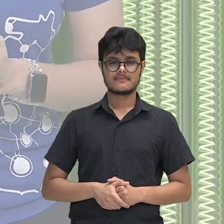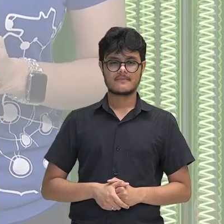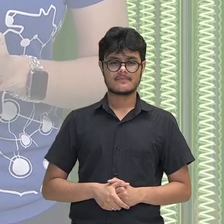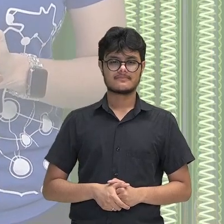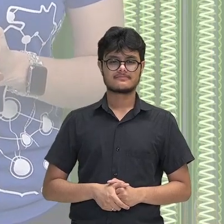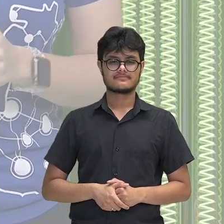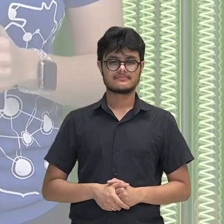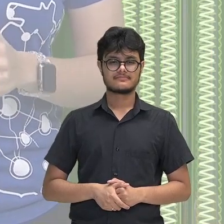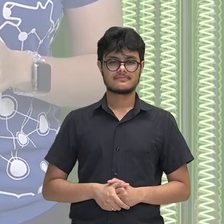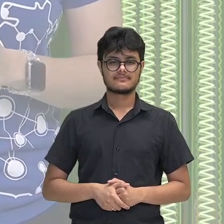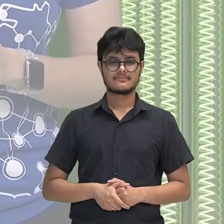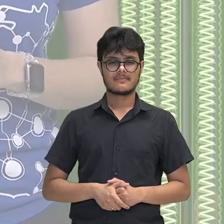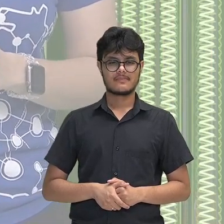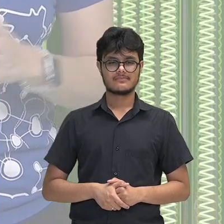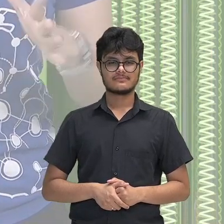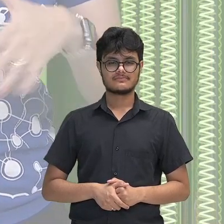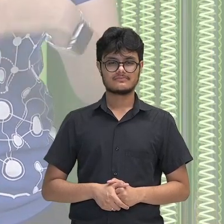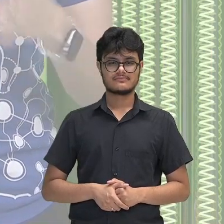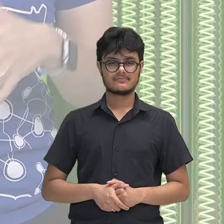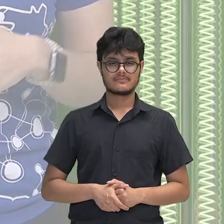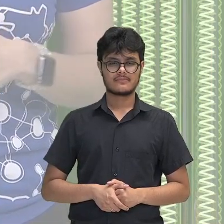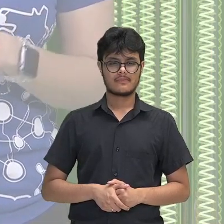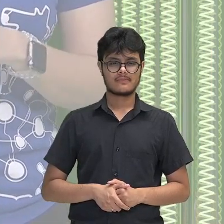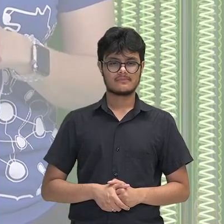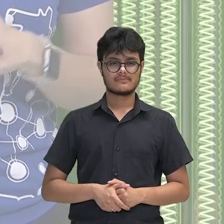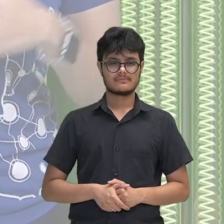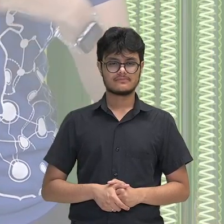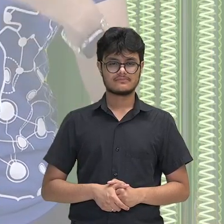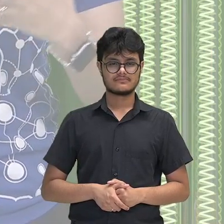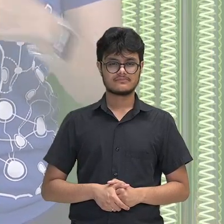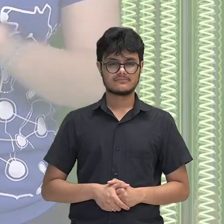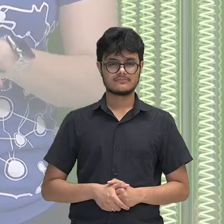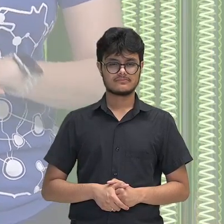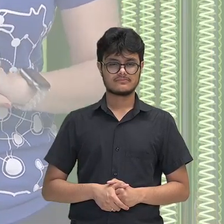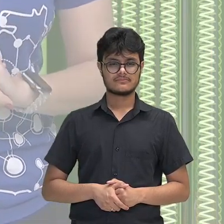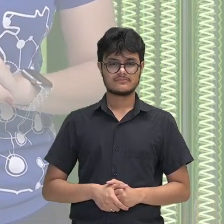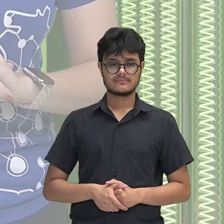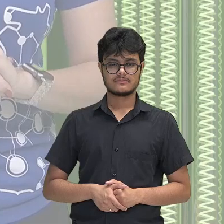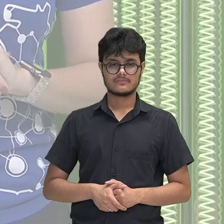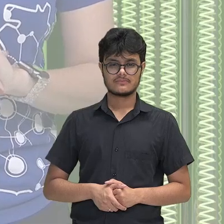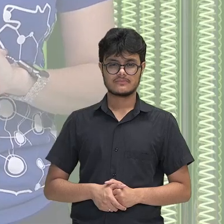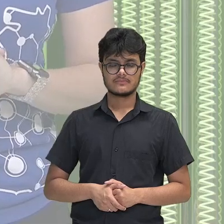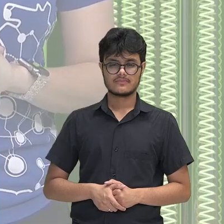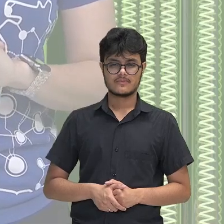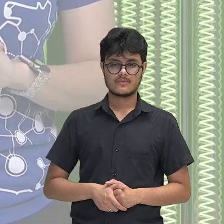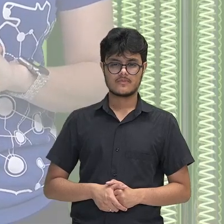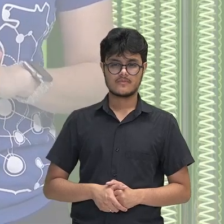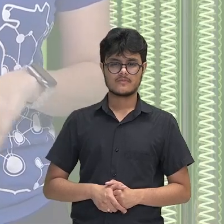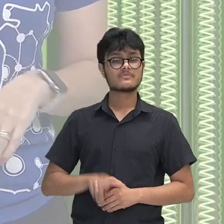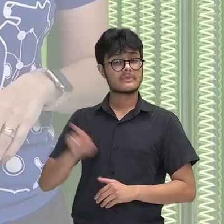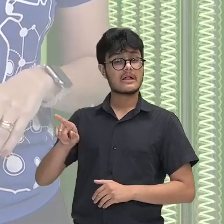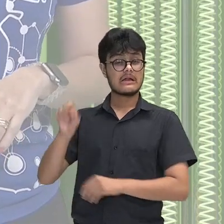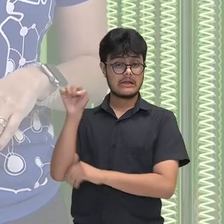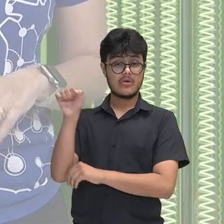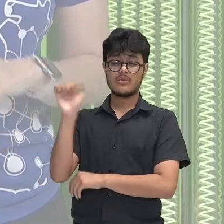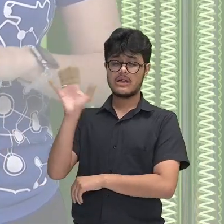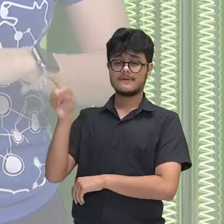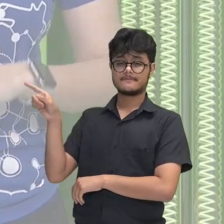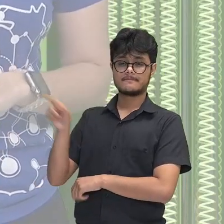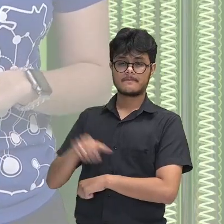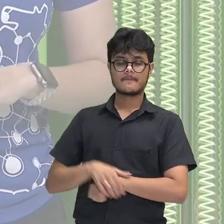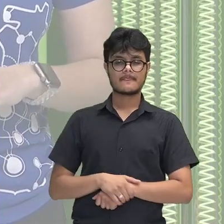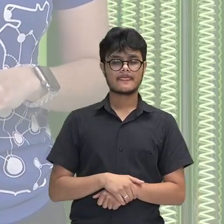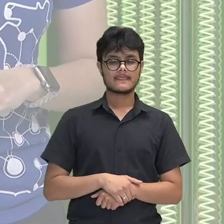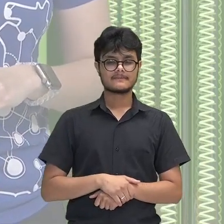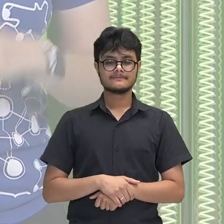para colocar esses tipos de cilindro que são mais encontrados nesses carros mais chiques, certo? E aí